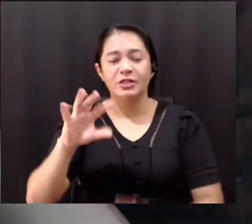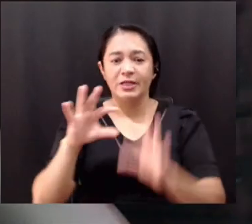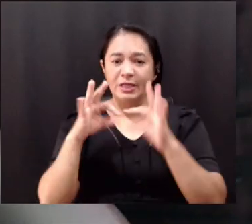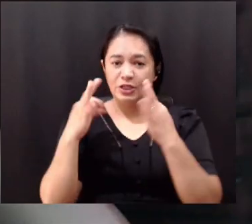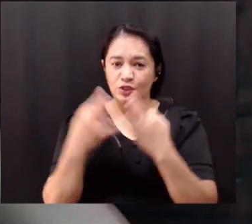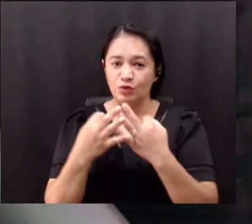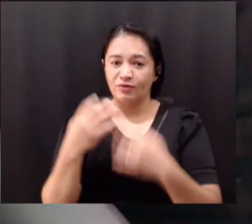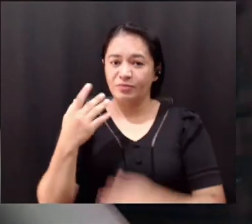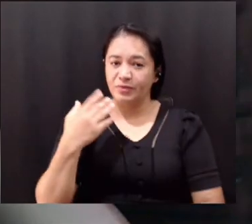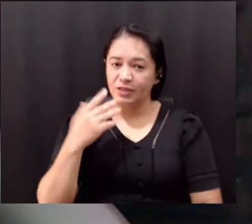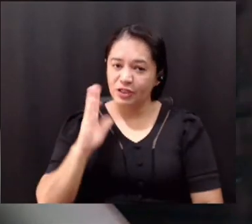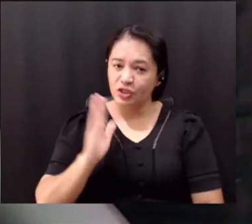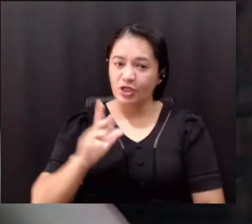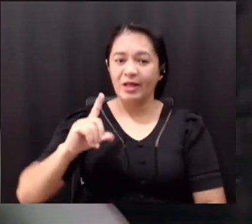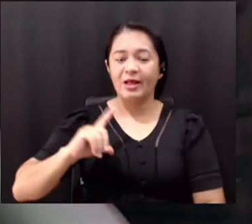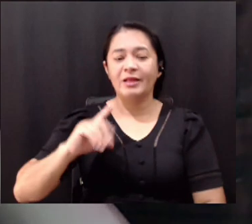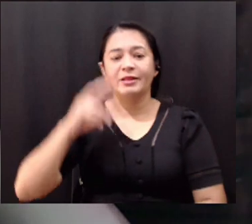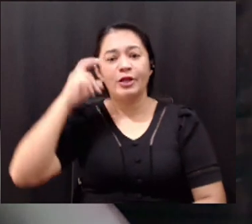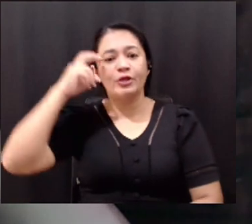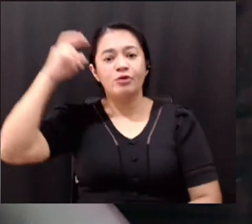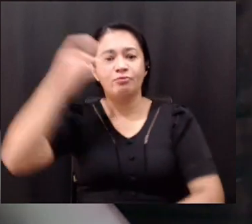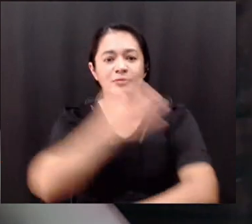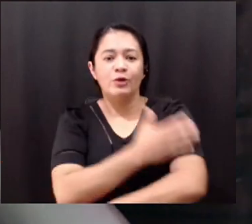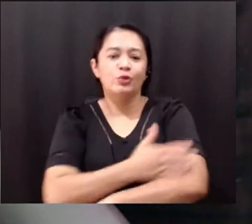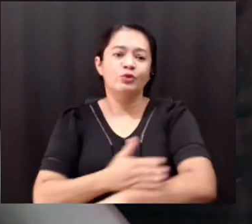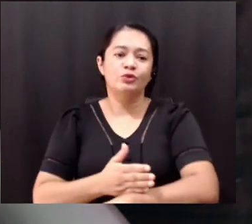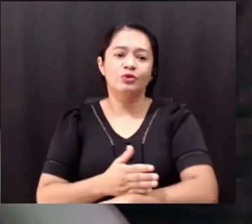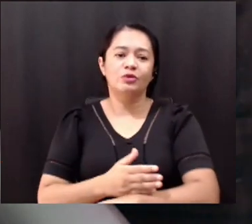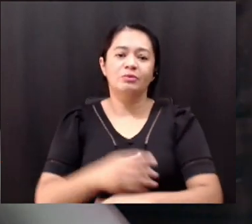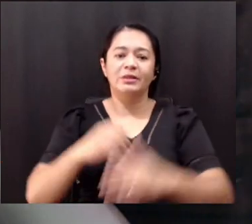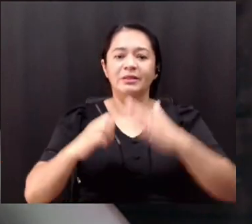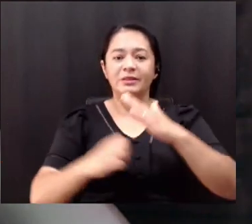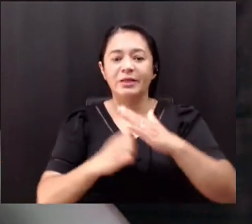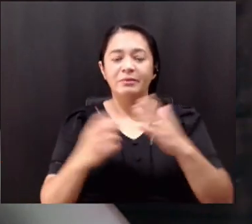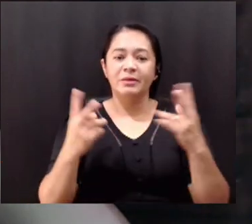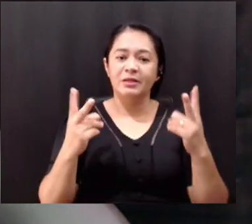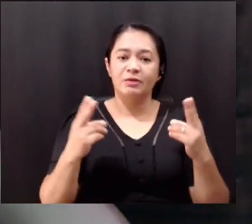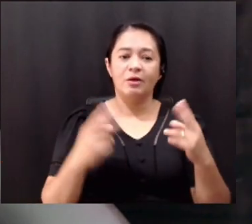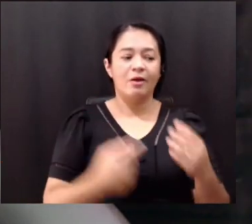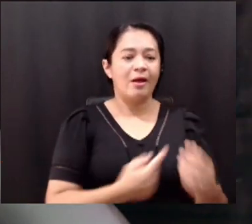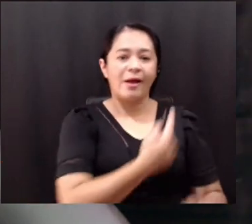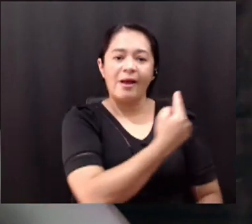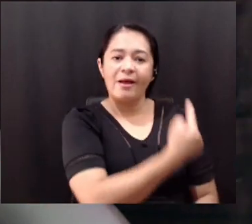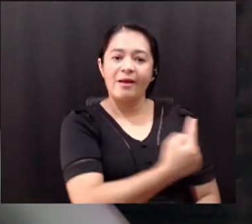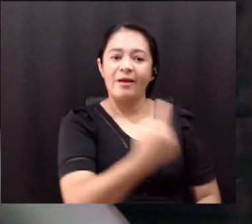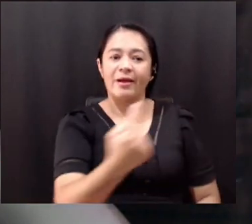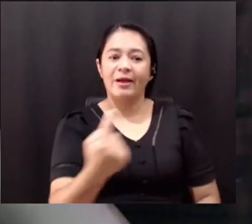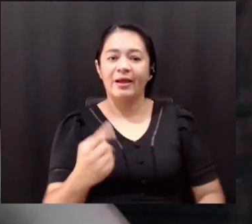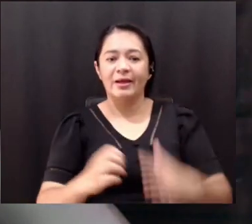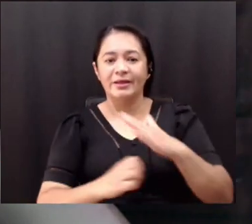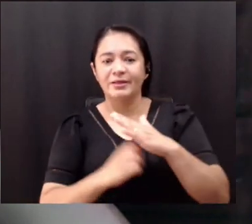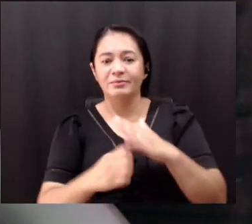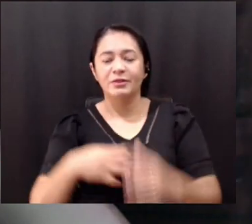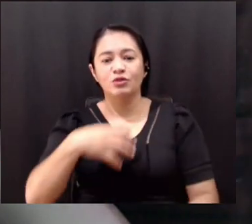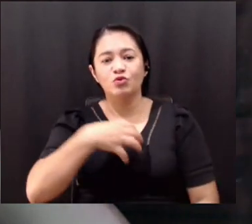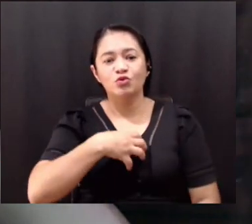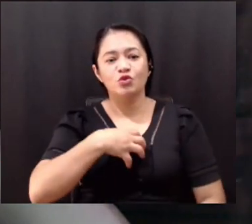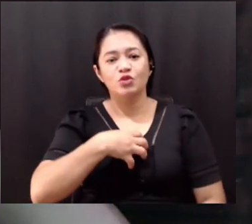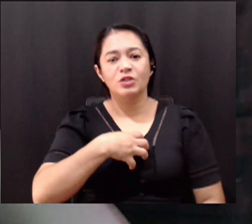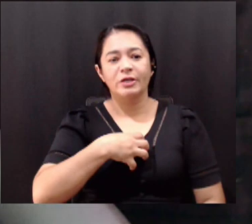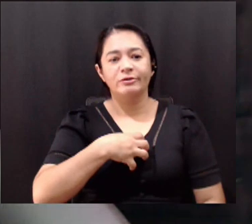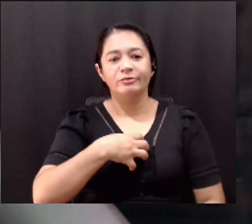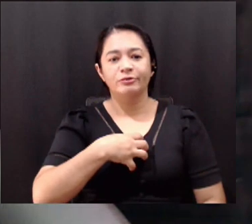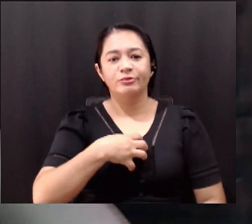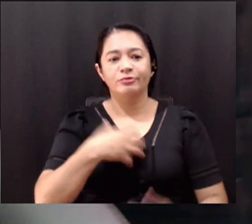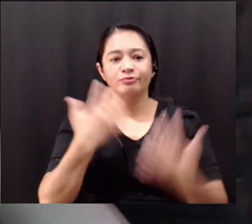funciona assim. Então, cada empresa tem uma cultura, uma forma de funcionar. E aí a gente pode pensar que